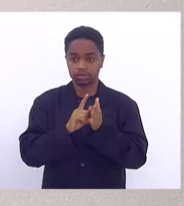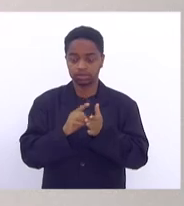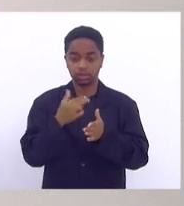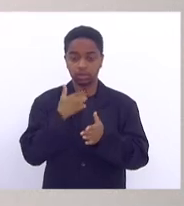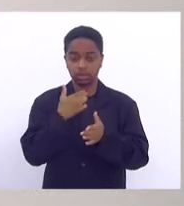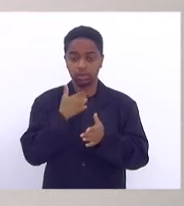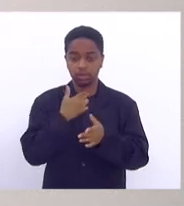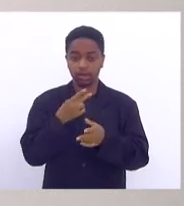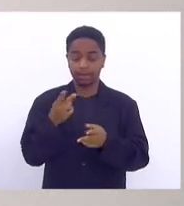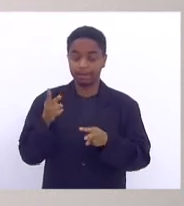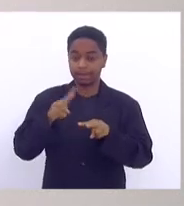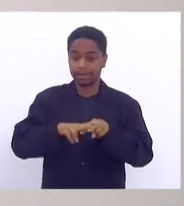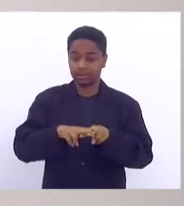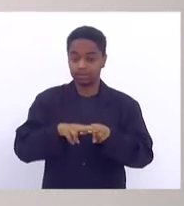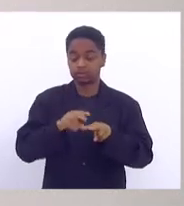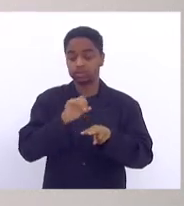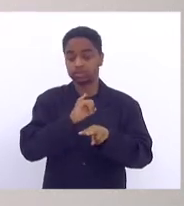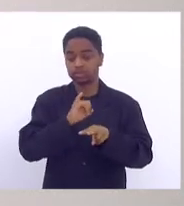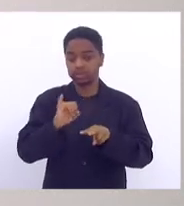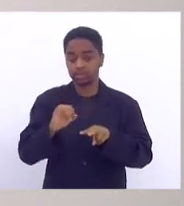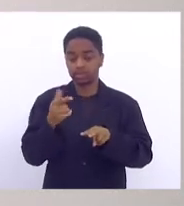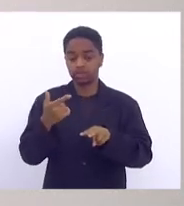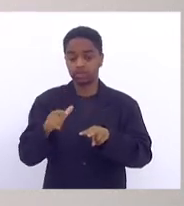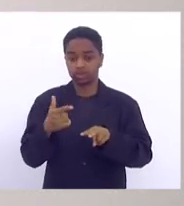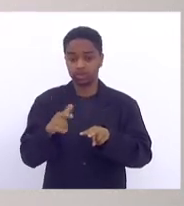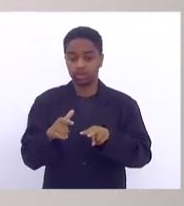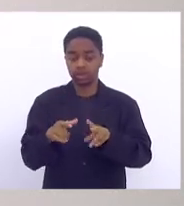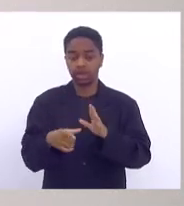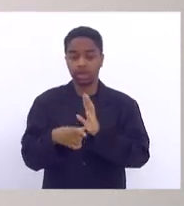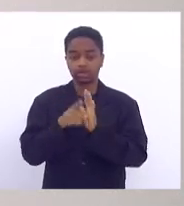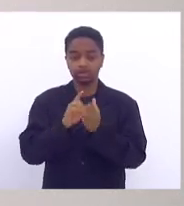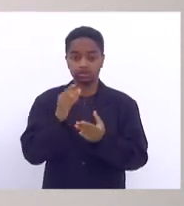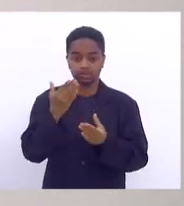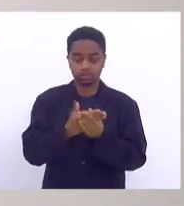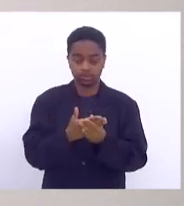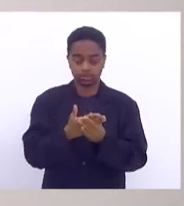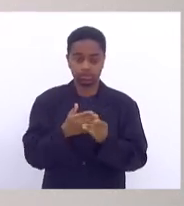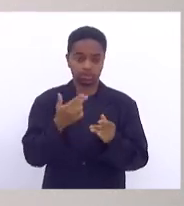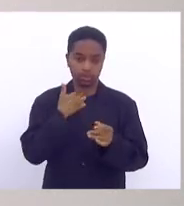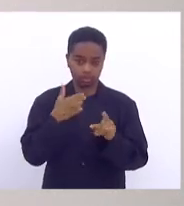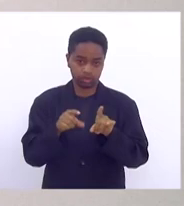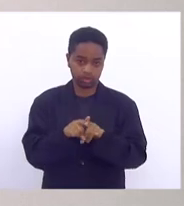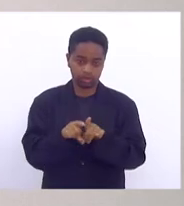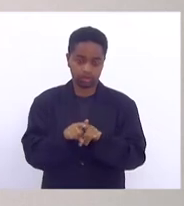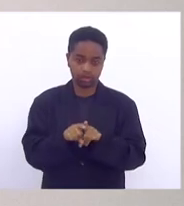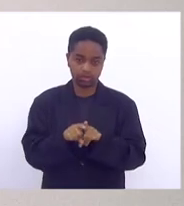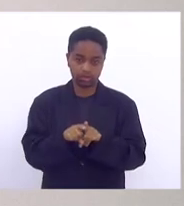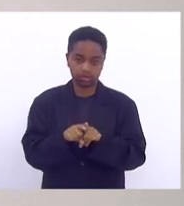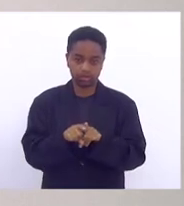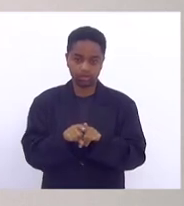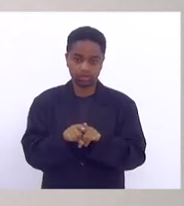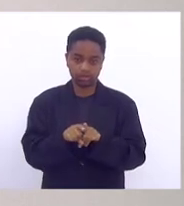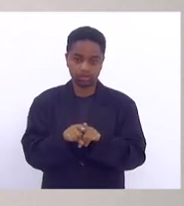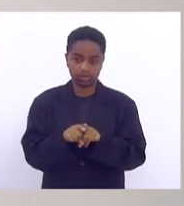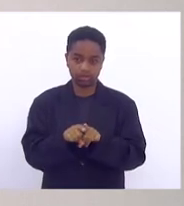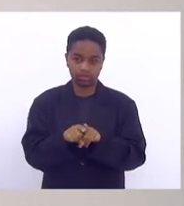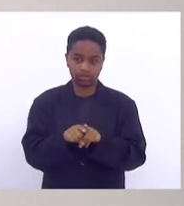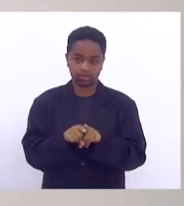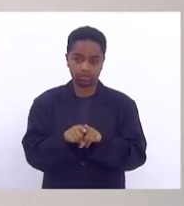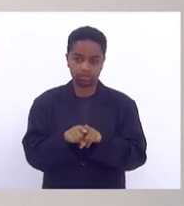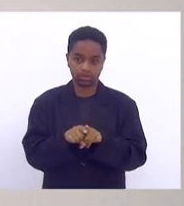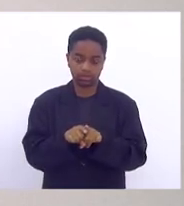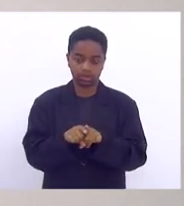pode ser preso sem prévia liccia nem processados né não poderão ser presos flagante cri nem